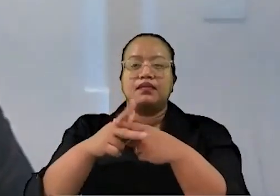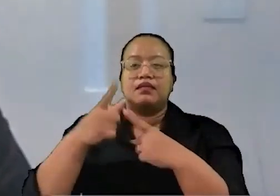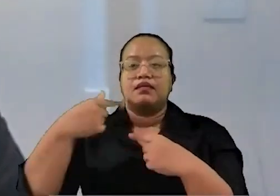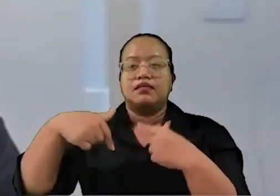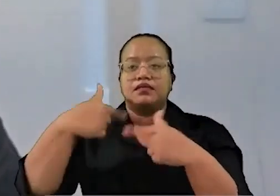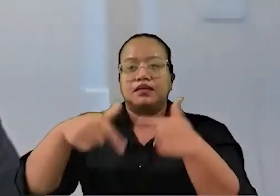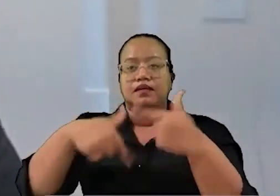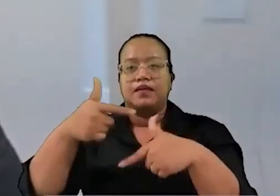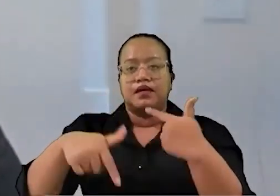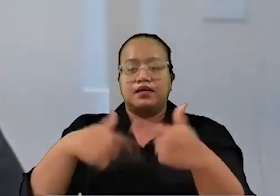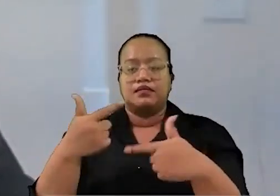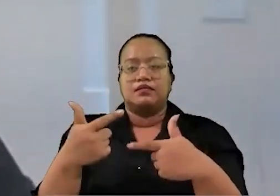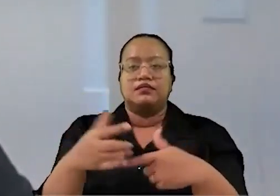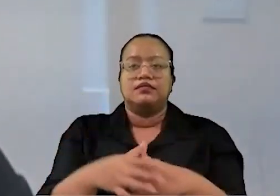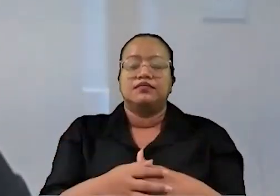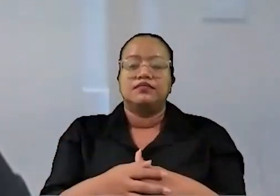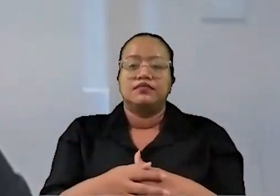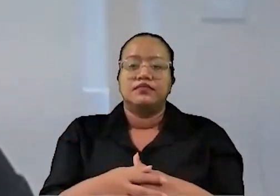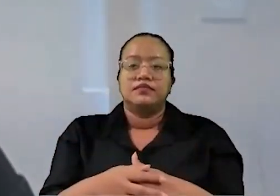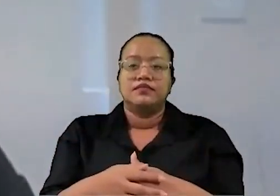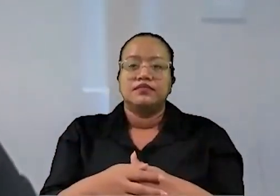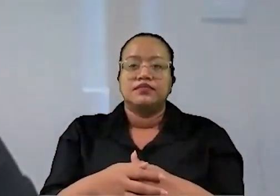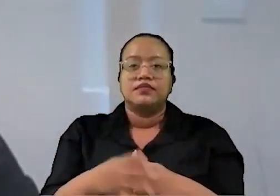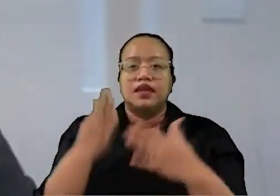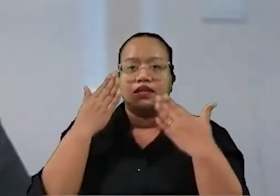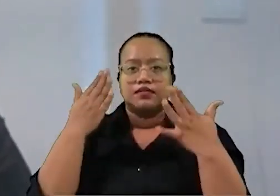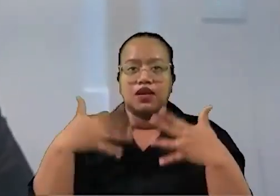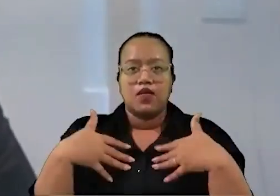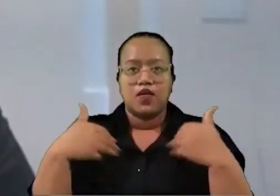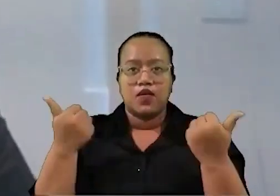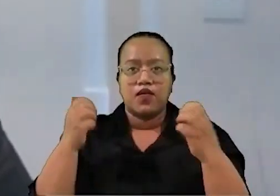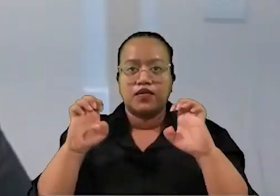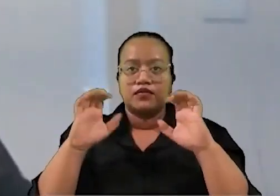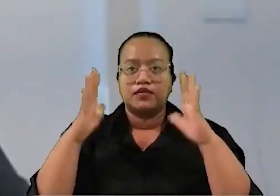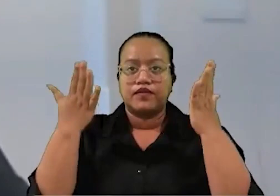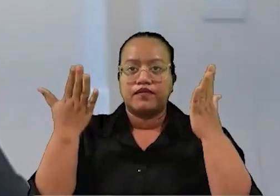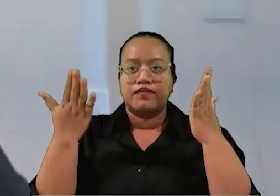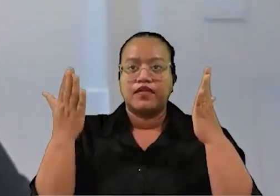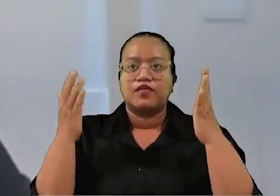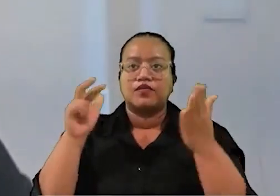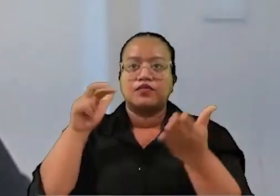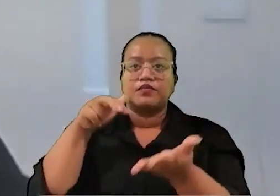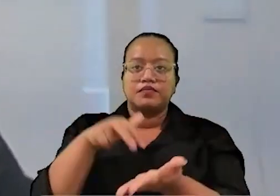do evento aí. E, por fim, só um esclarecimento, doutora.